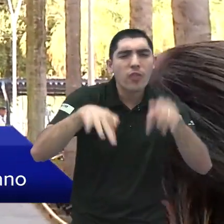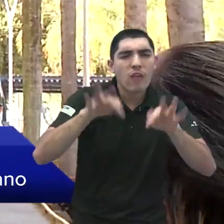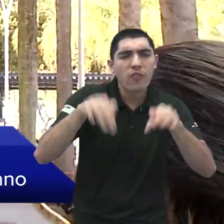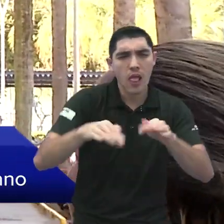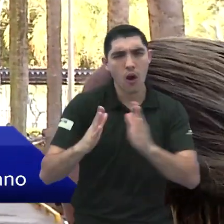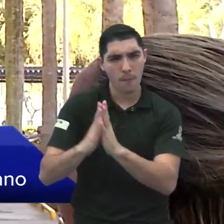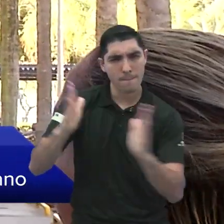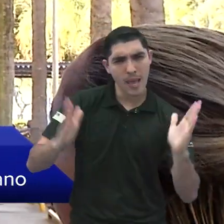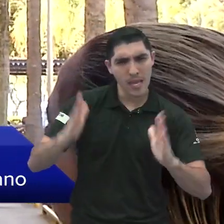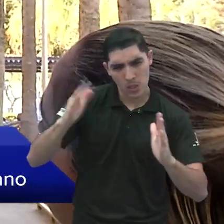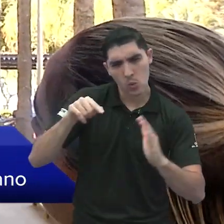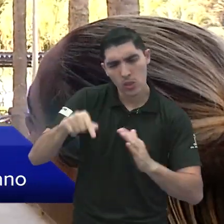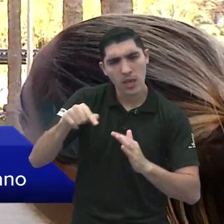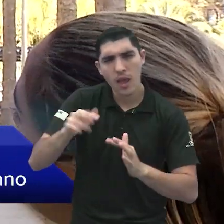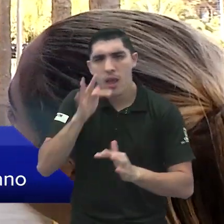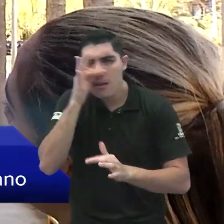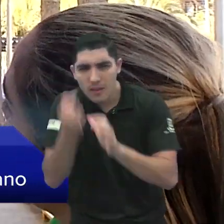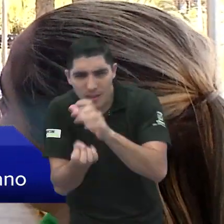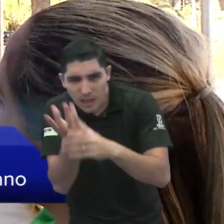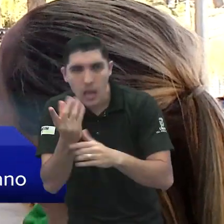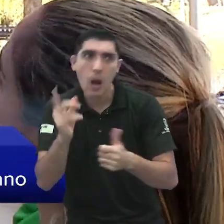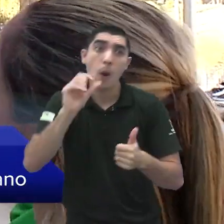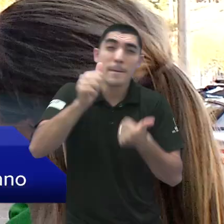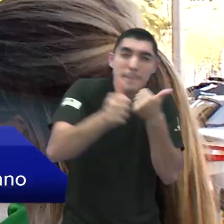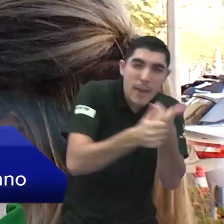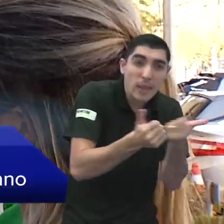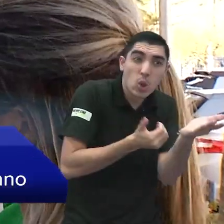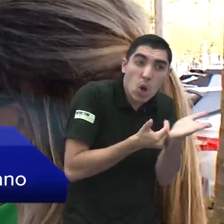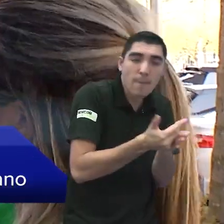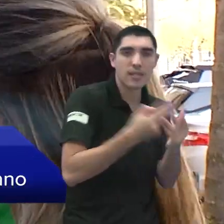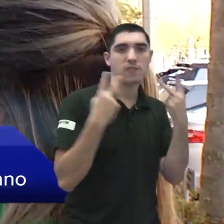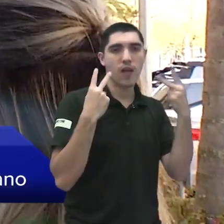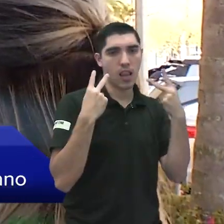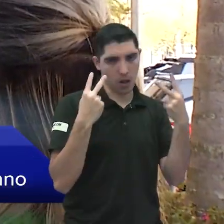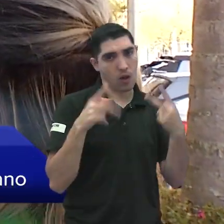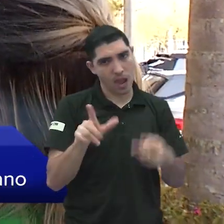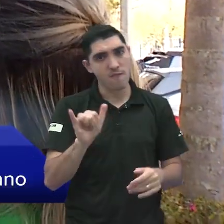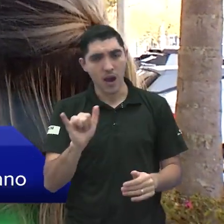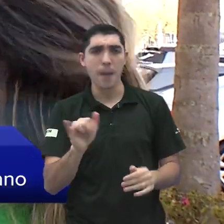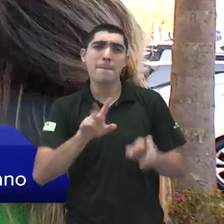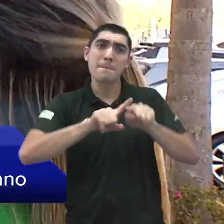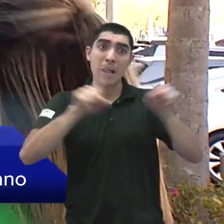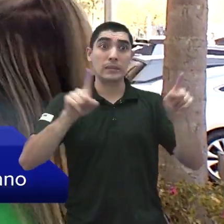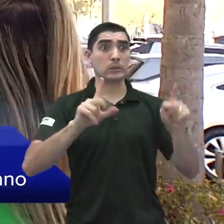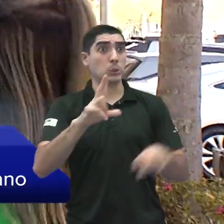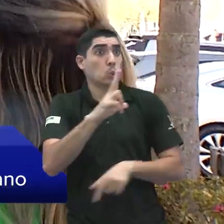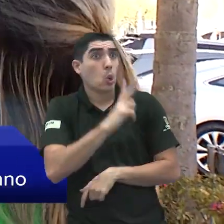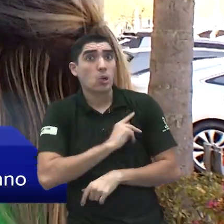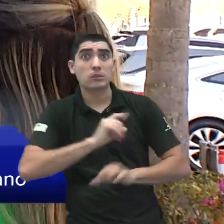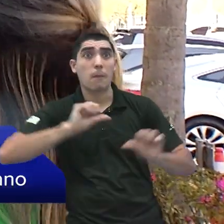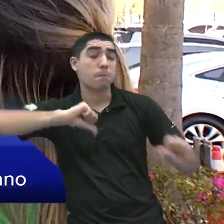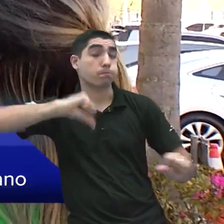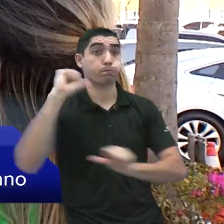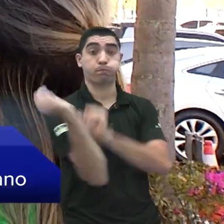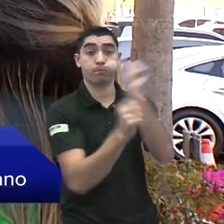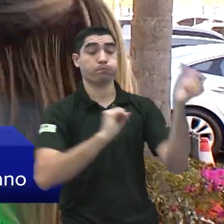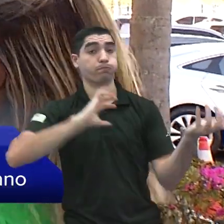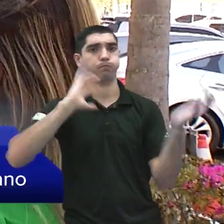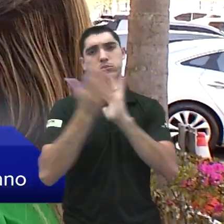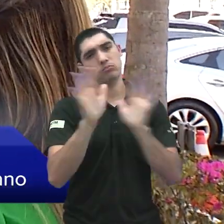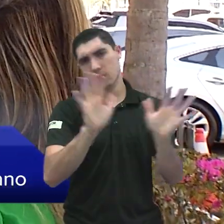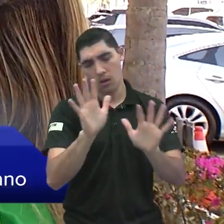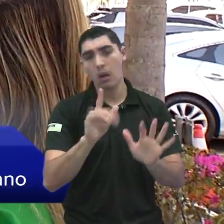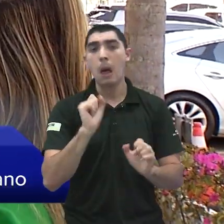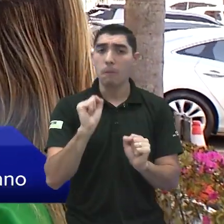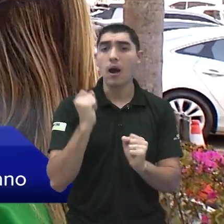verão. Então, principalmente os efeitos em questão mais diretos do clima não devem ser tão significativos, tá? A gente pode